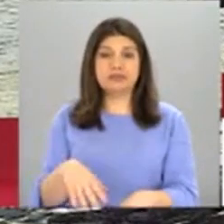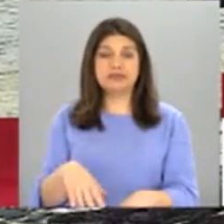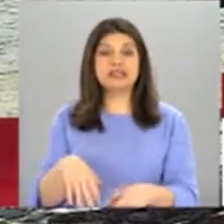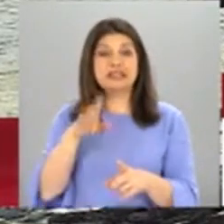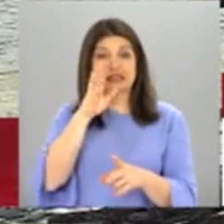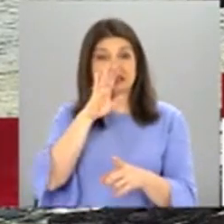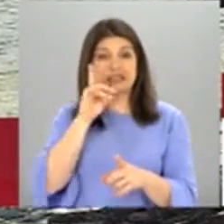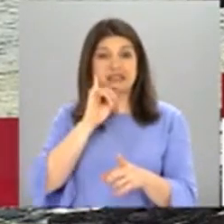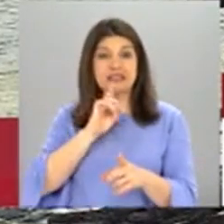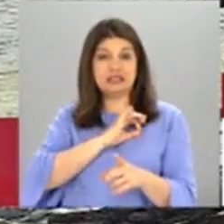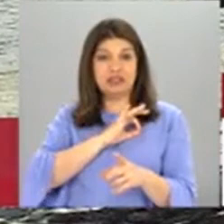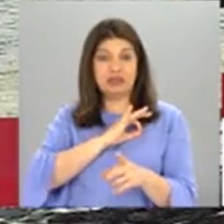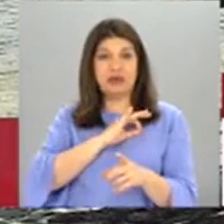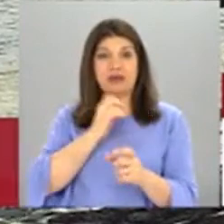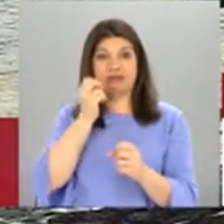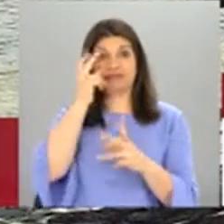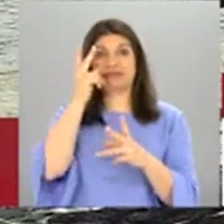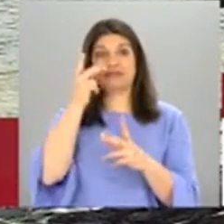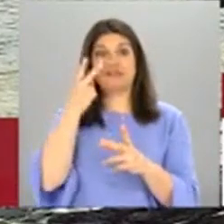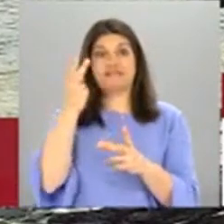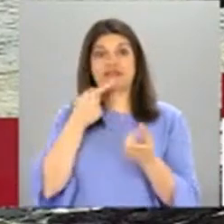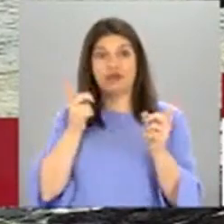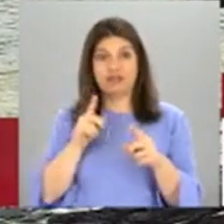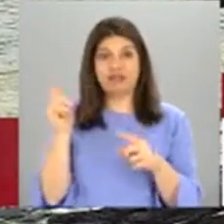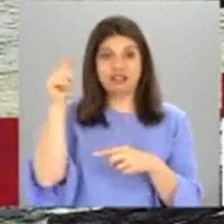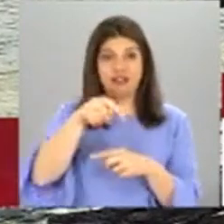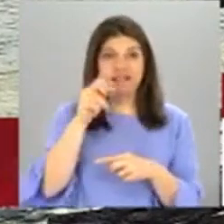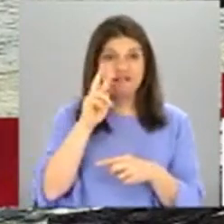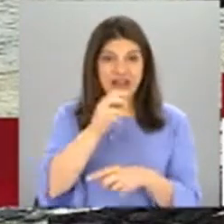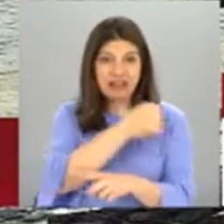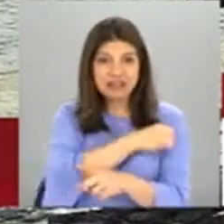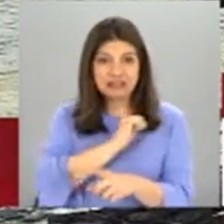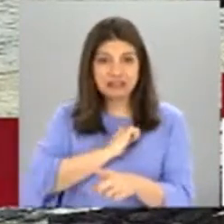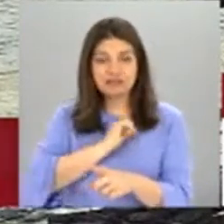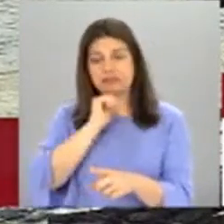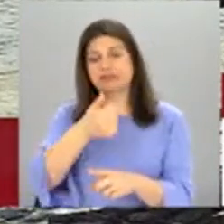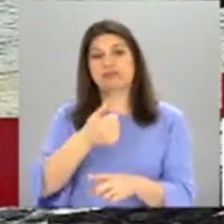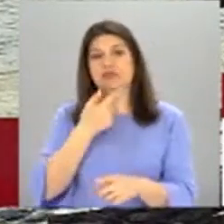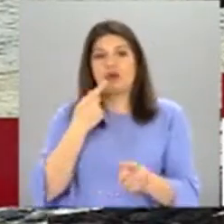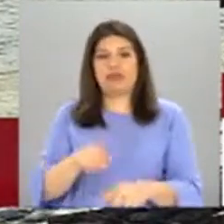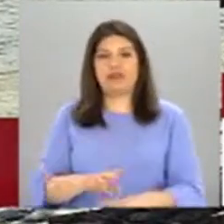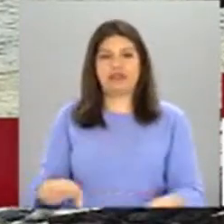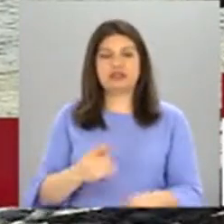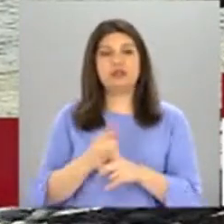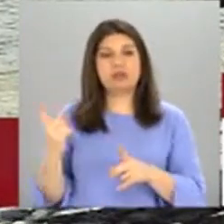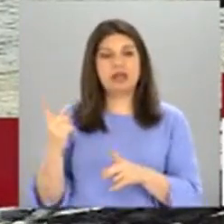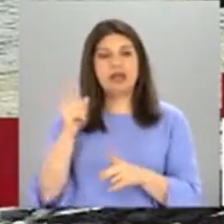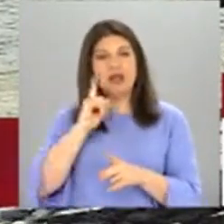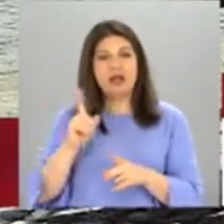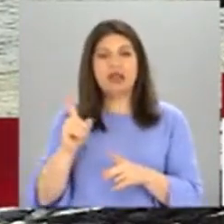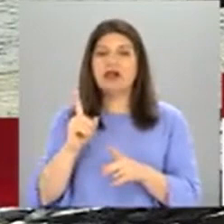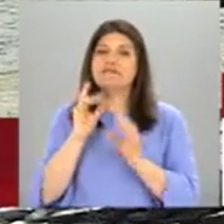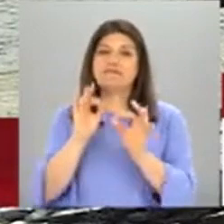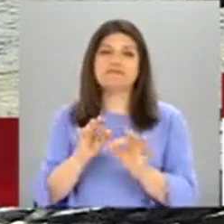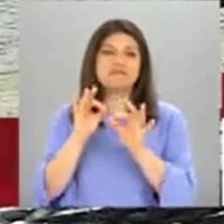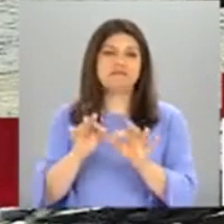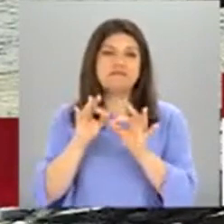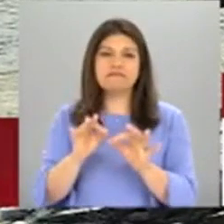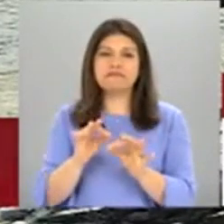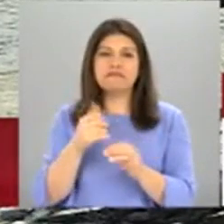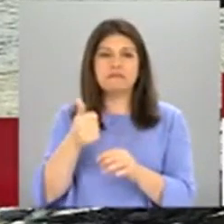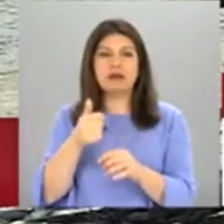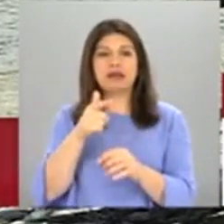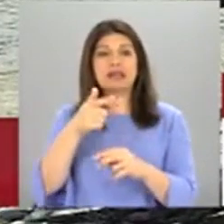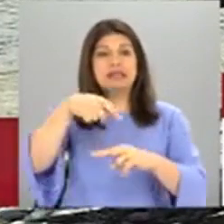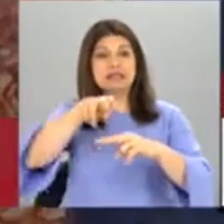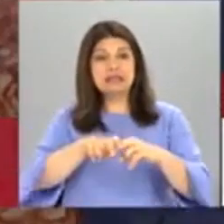cá, ela morria novamente. Porque ela tinha uma estimação, isto tudo aqui era tudo pintado, ninguém se podia sentar ali, isto era